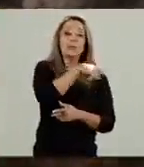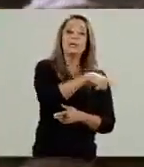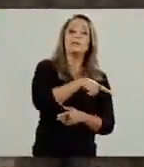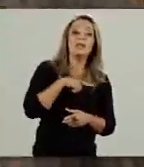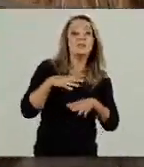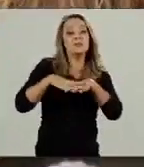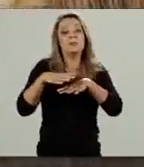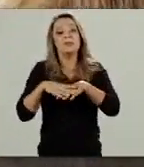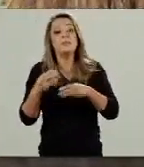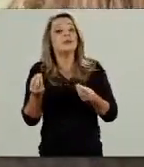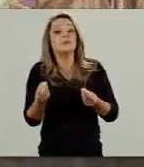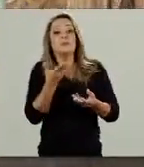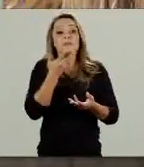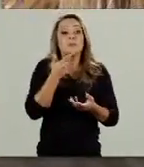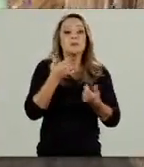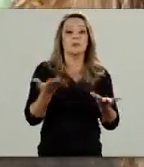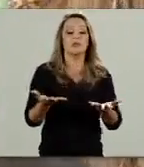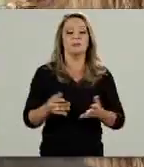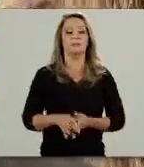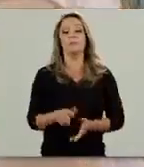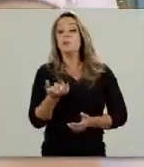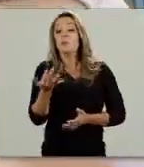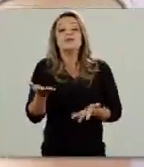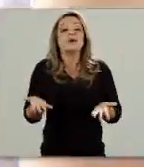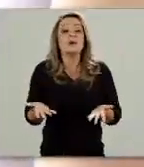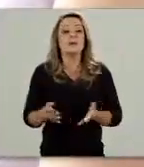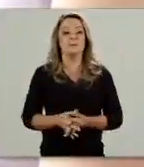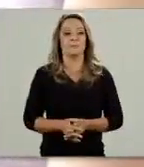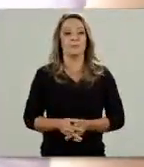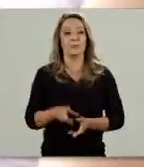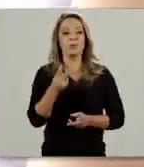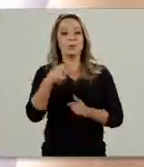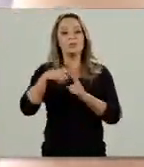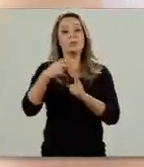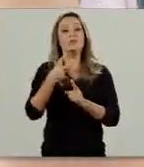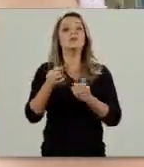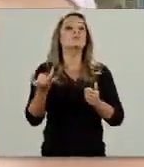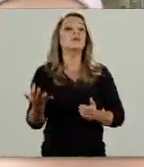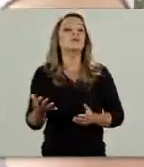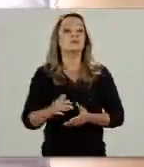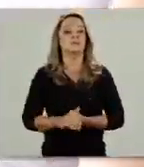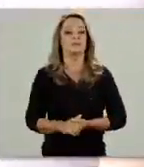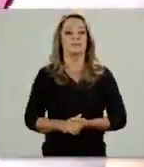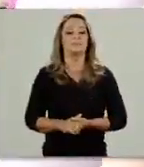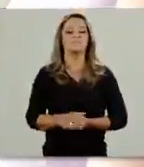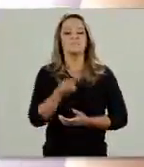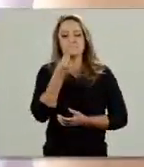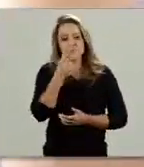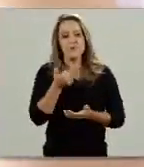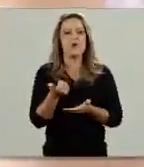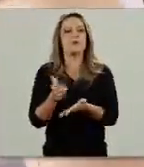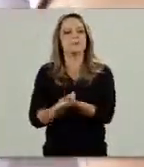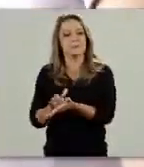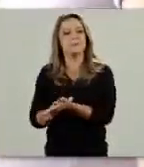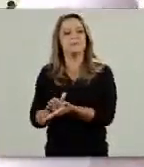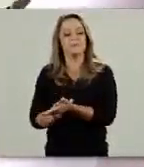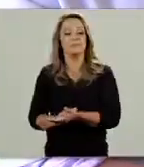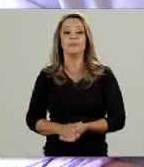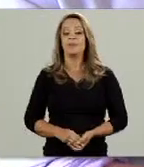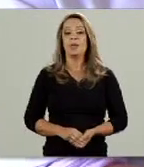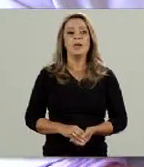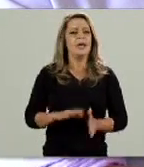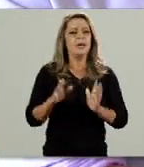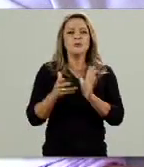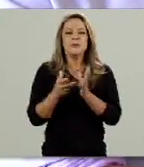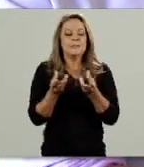ver quais são as dificuldades que ele tem na matemática. Quantos que eu tenho agora? Dois com dois? Isso.